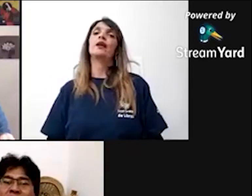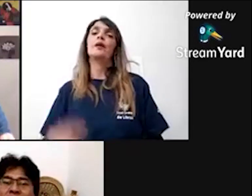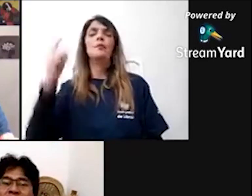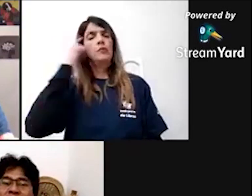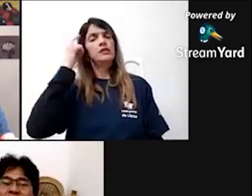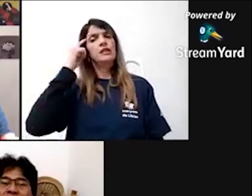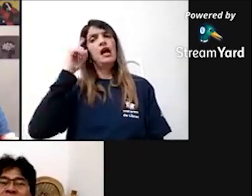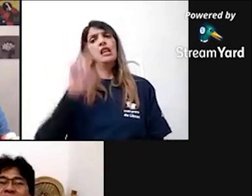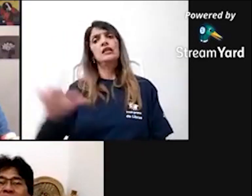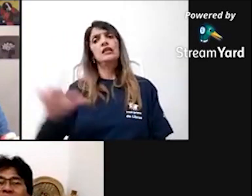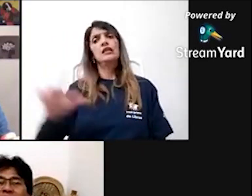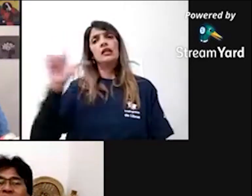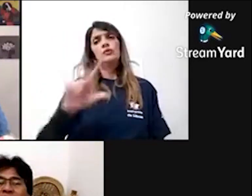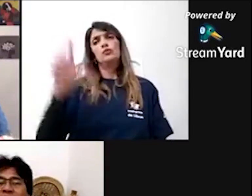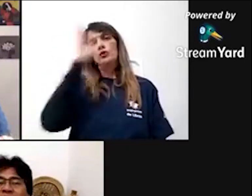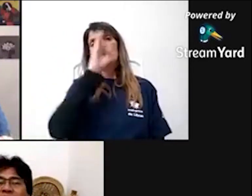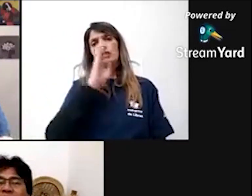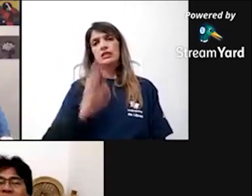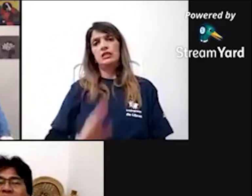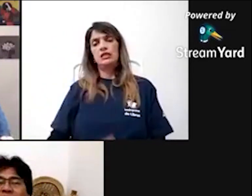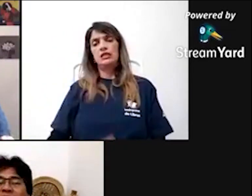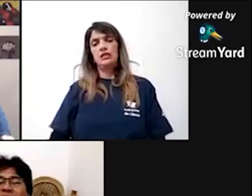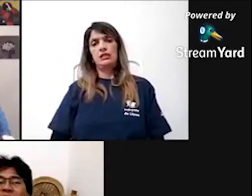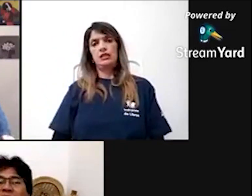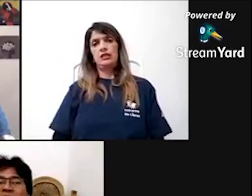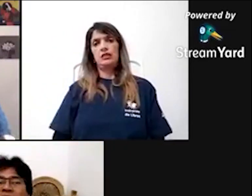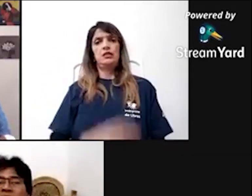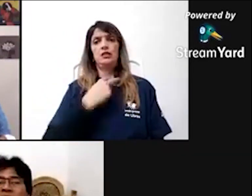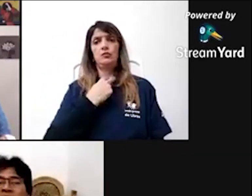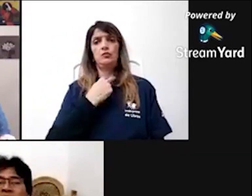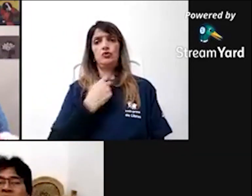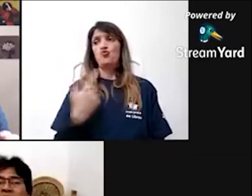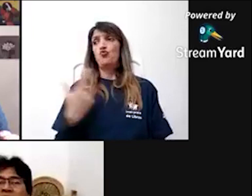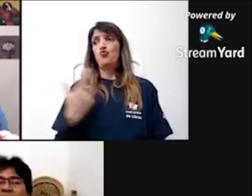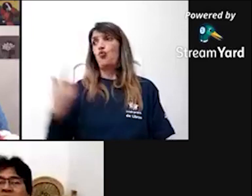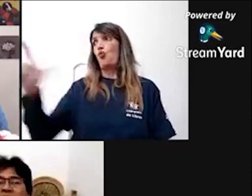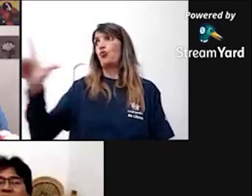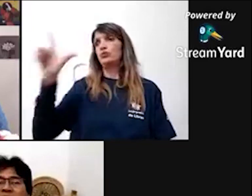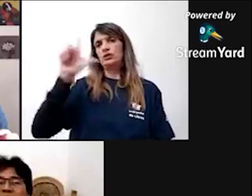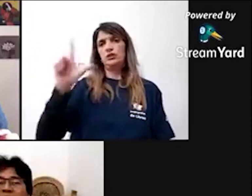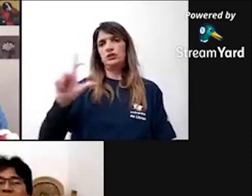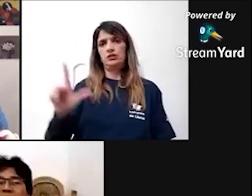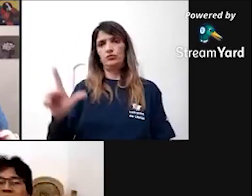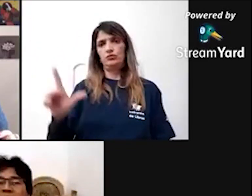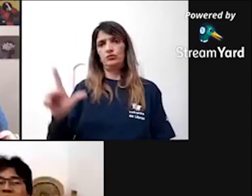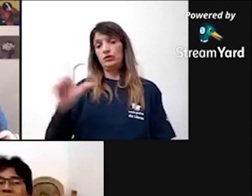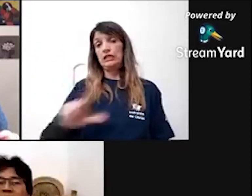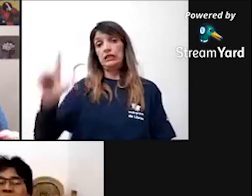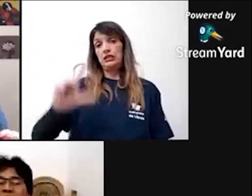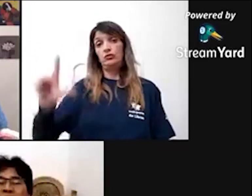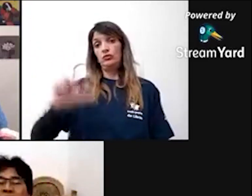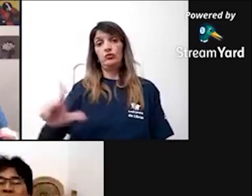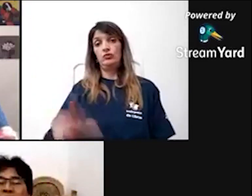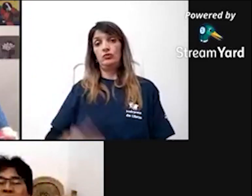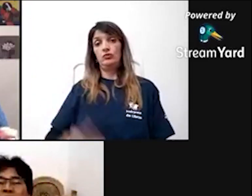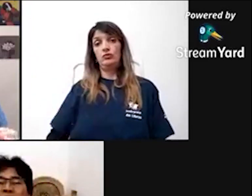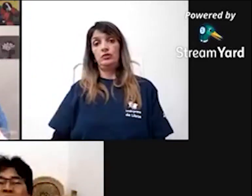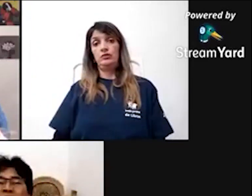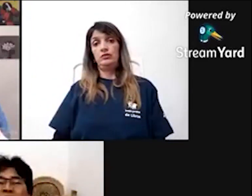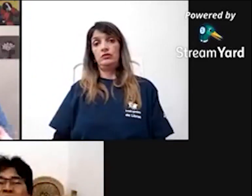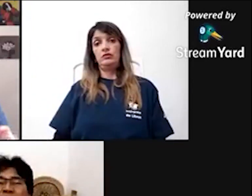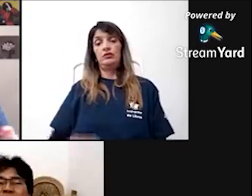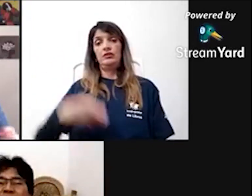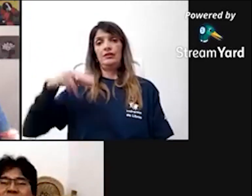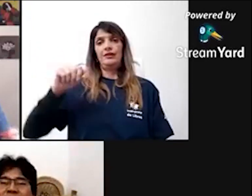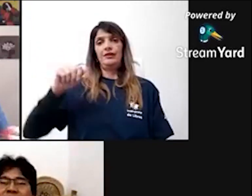brasileira não pode ter uma outra literatura que não seja brasileira, literatura nativa, não.